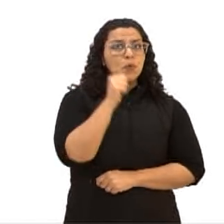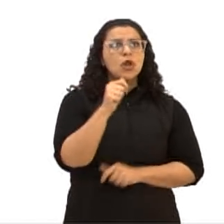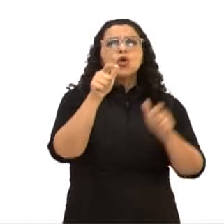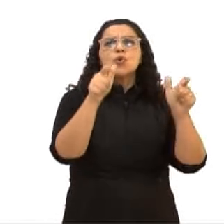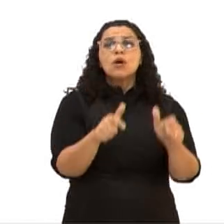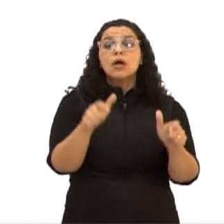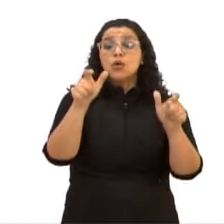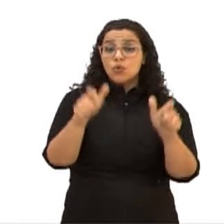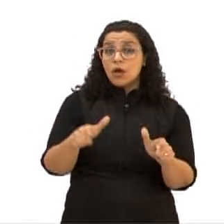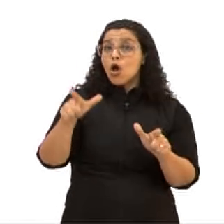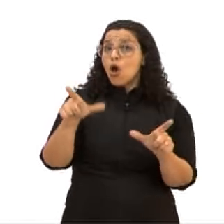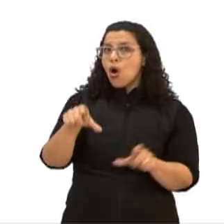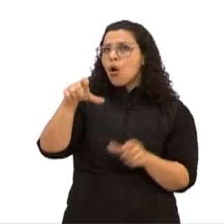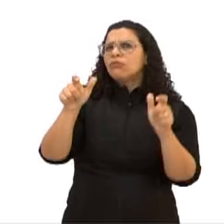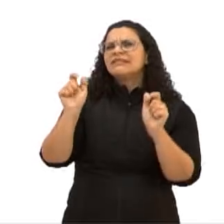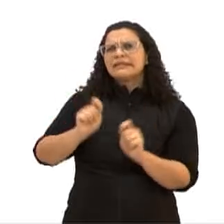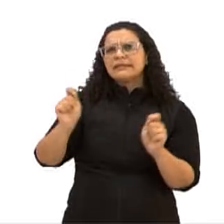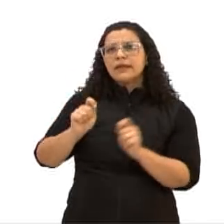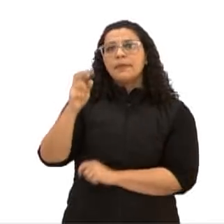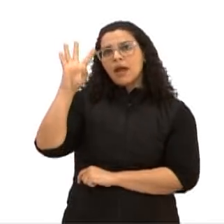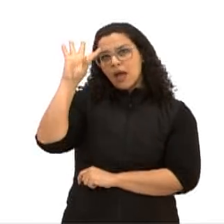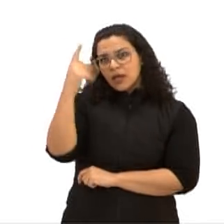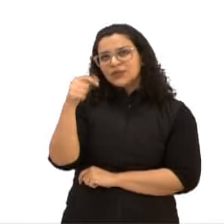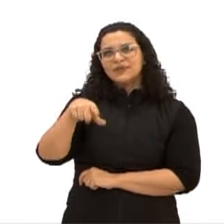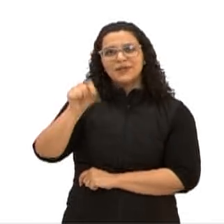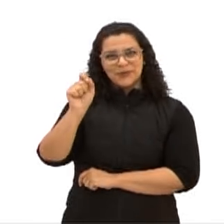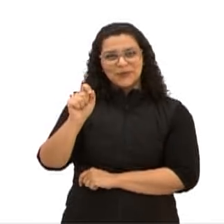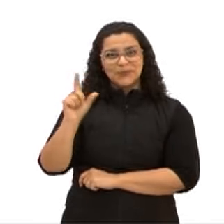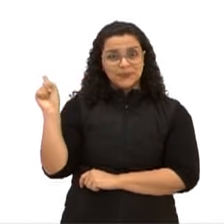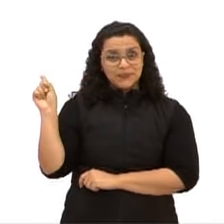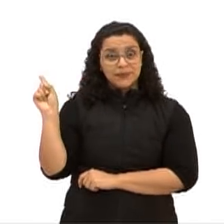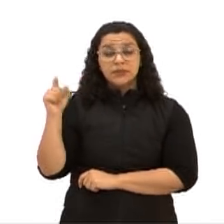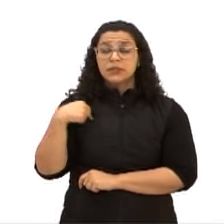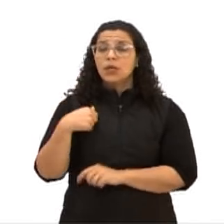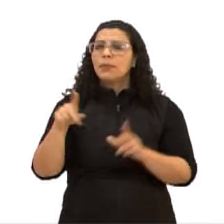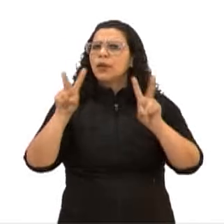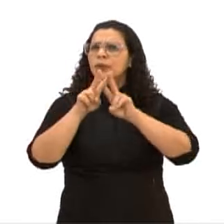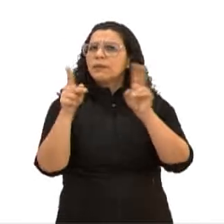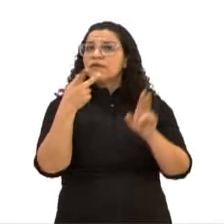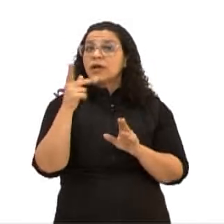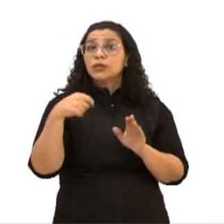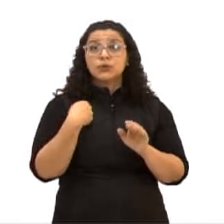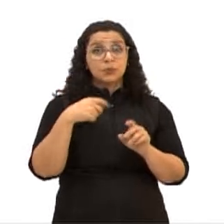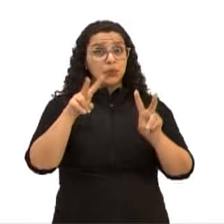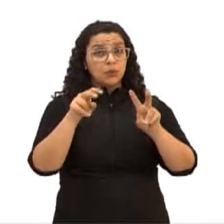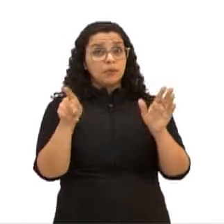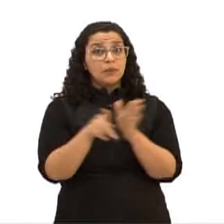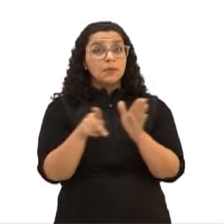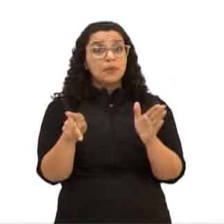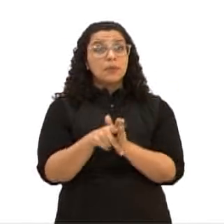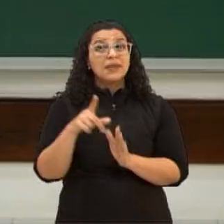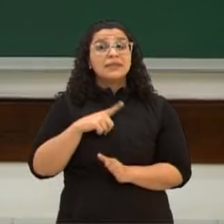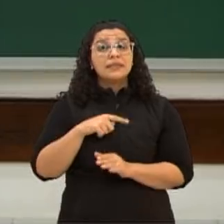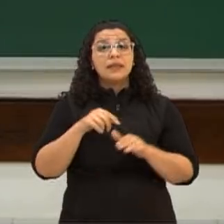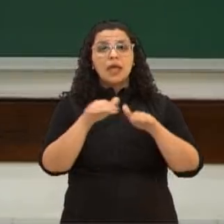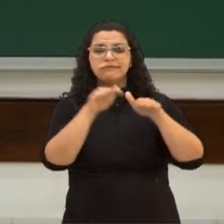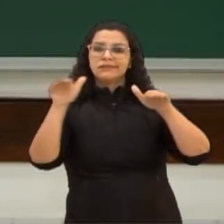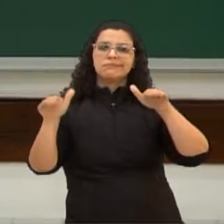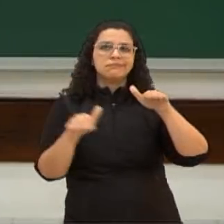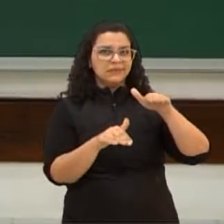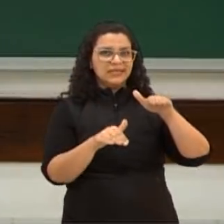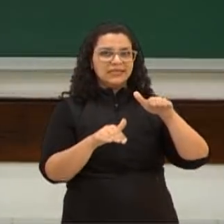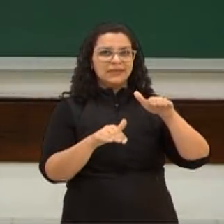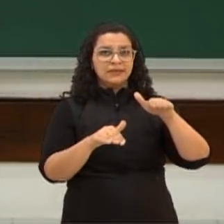lugar em que se tomam decisões. Então, pelo título, é possível inferir que o tema do texto seja a